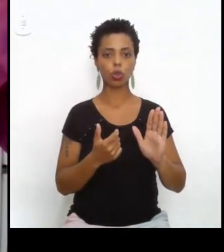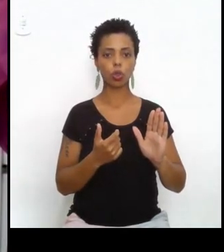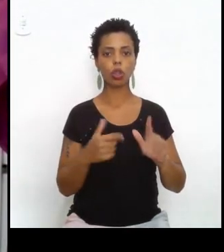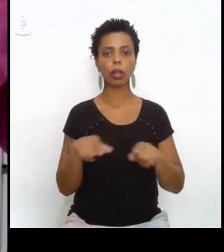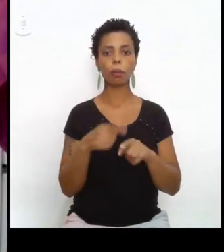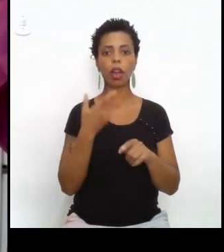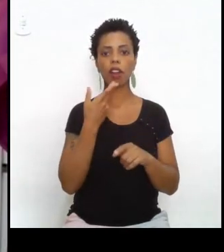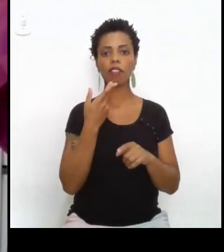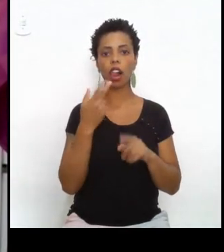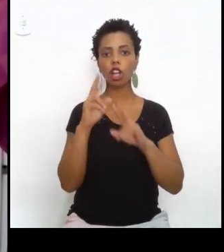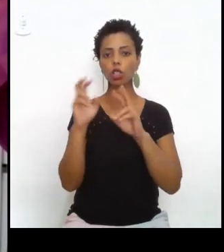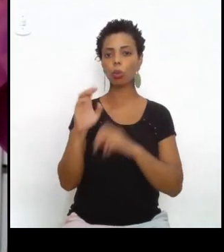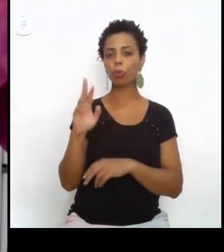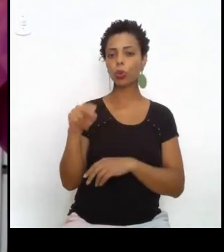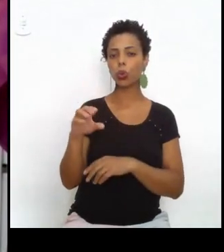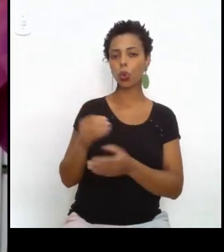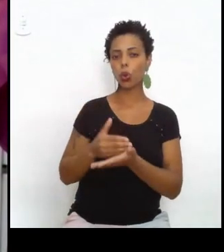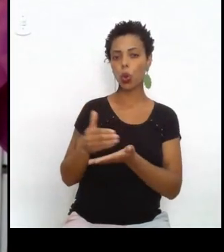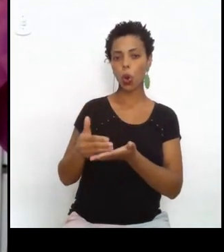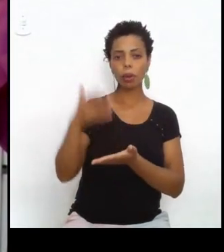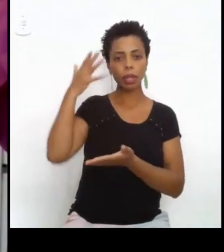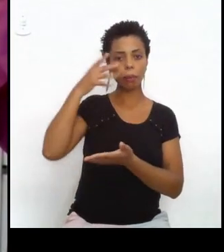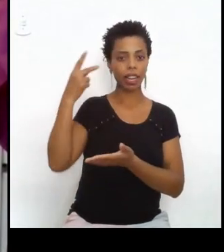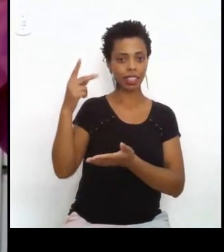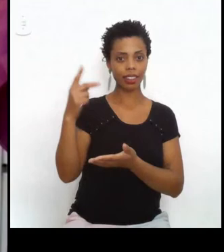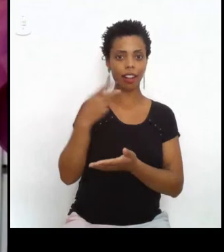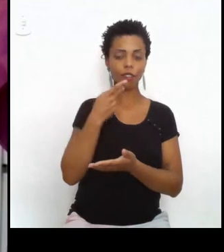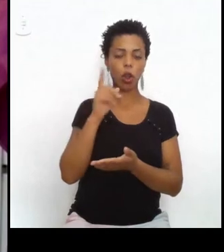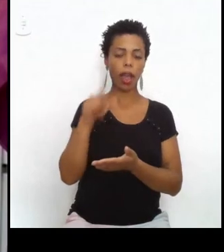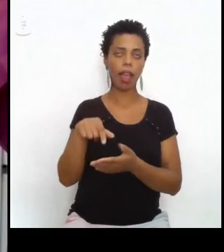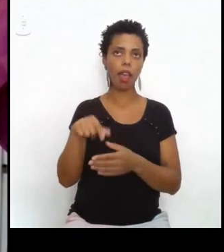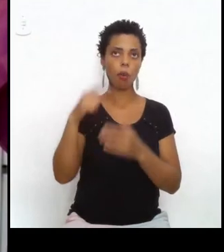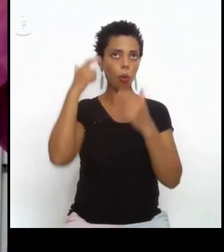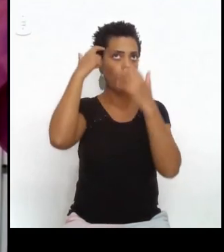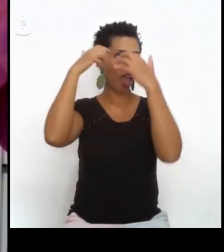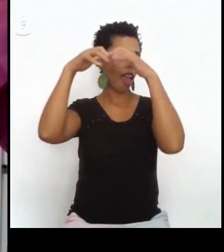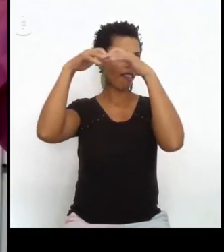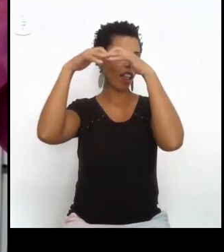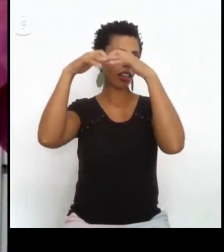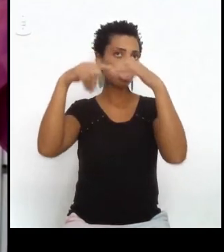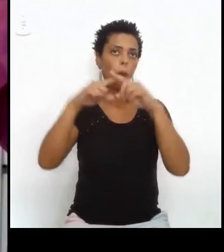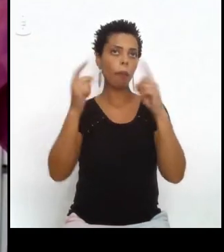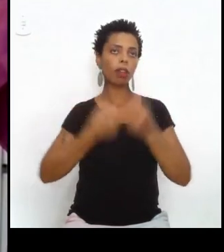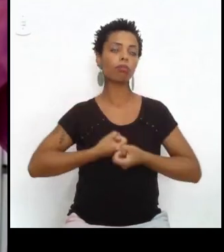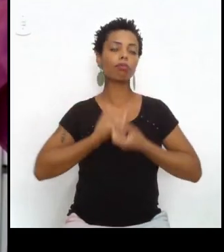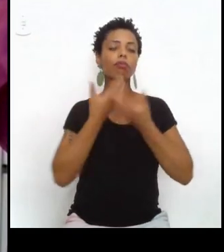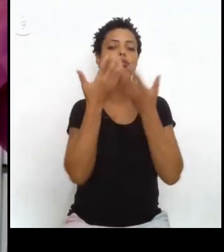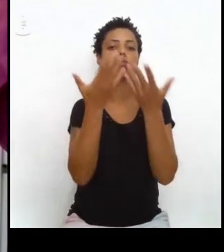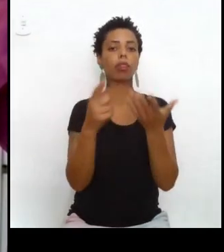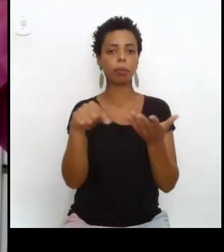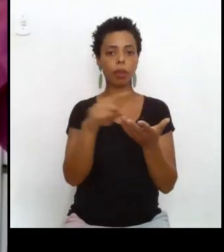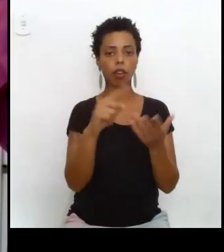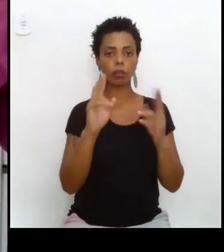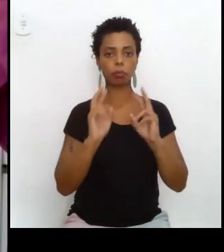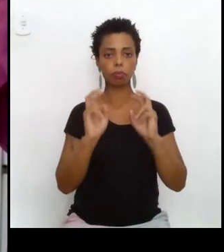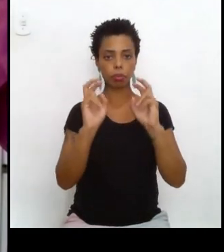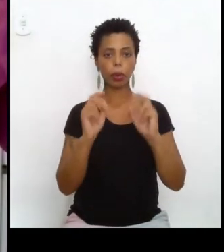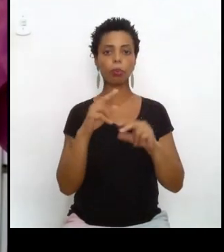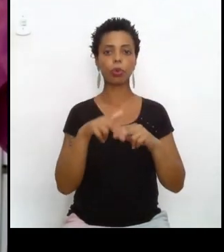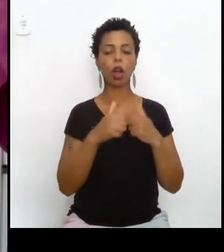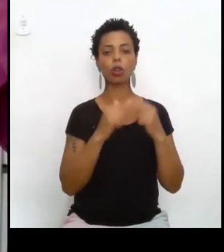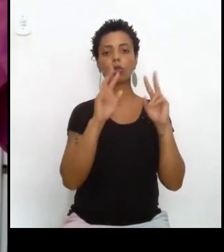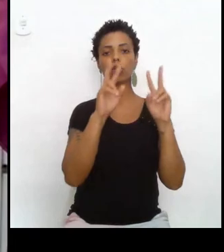quando diz o início da sua palestra que vai ser mais uma reflexão pensamento não vai salto dado ao tema da mesa que